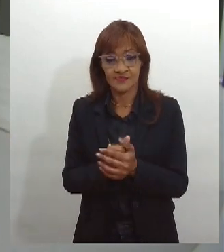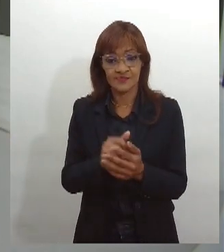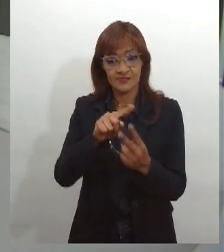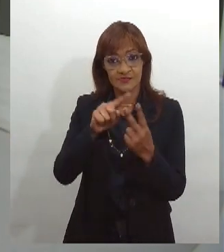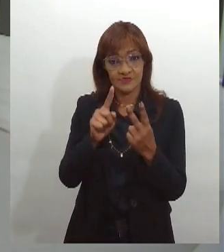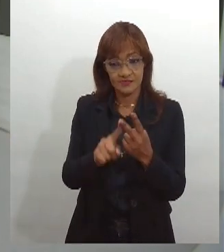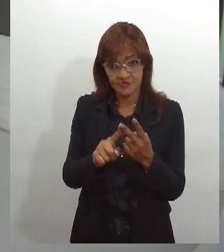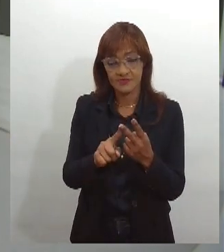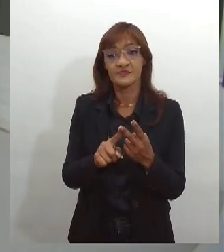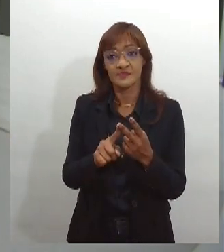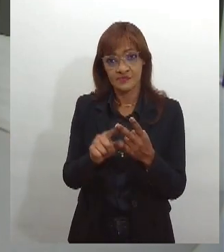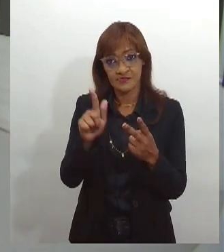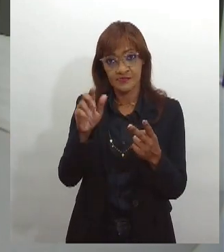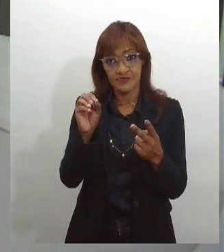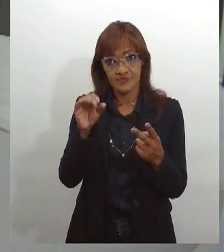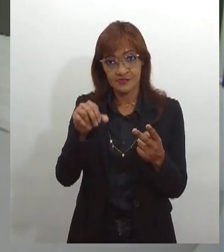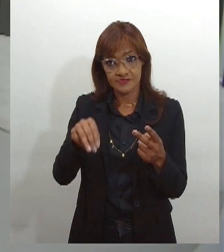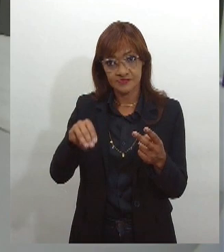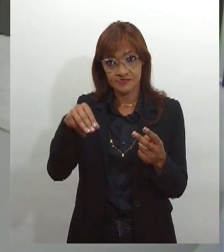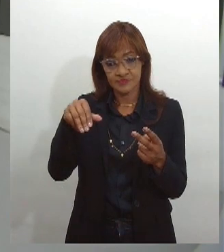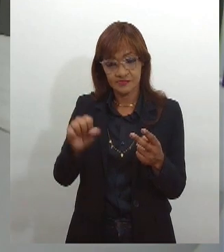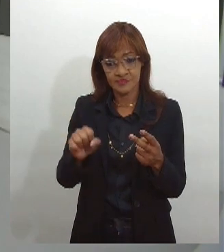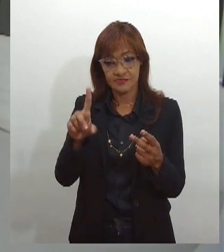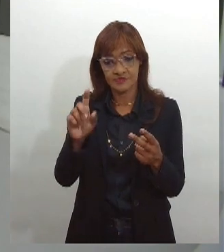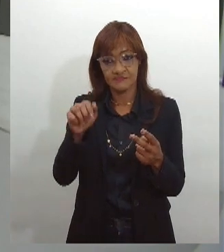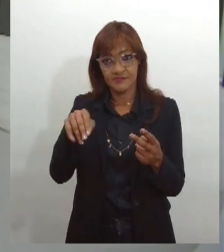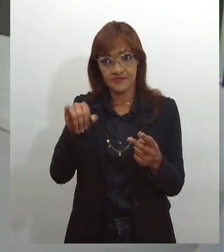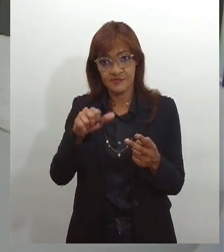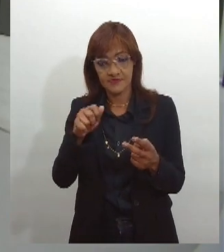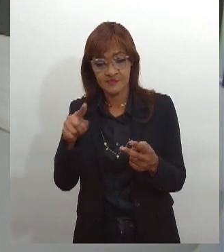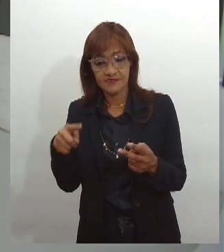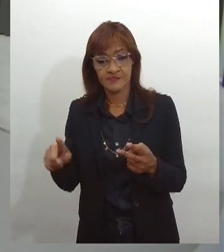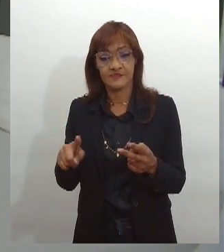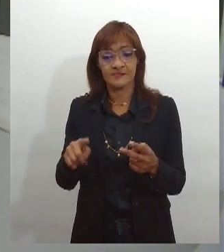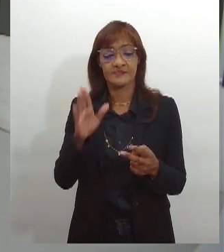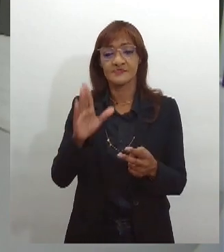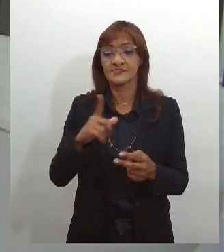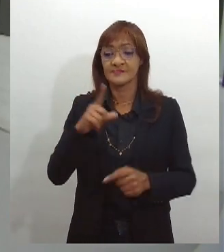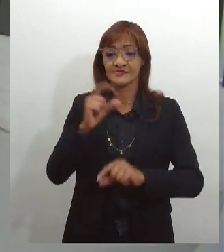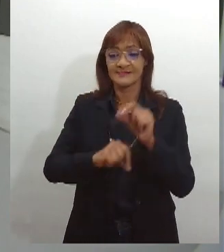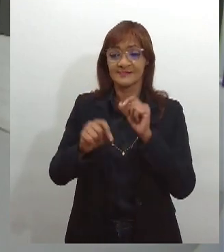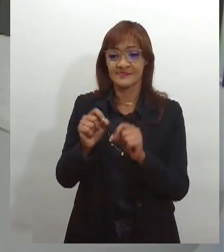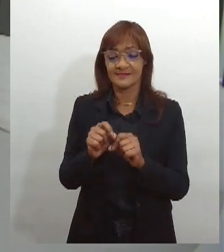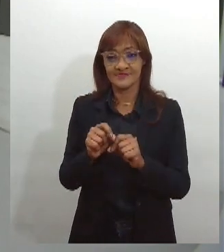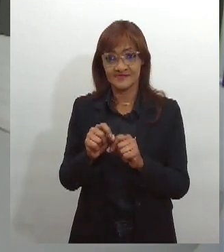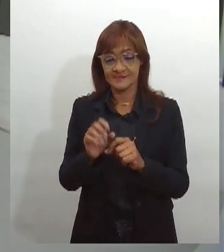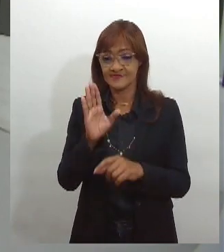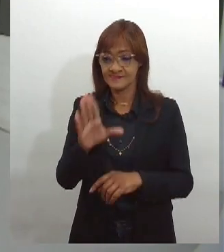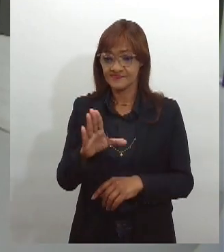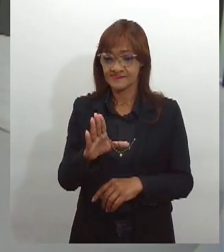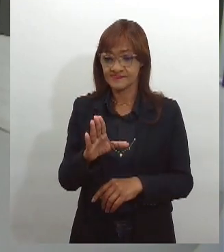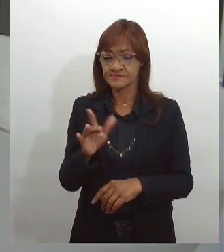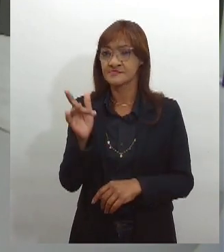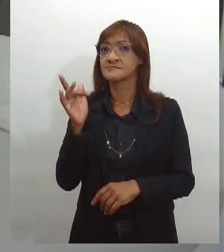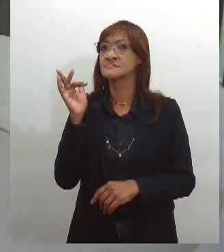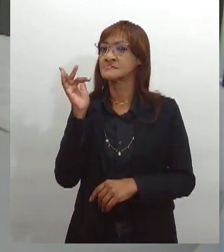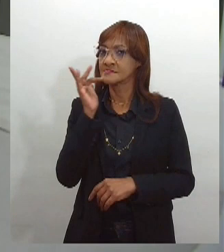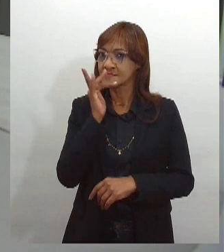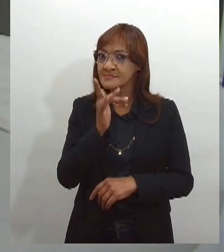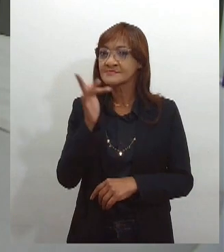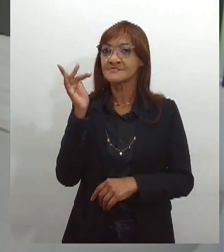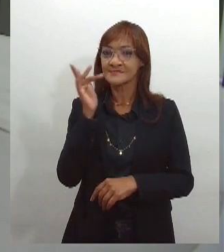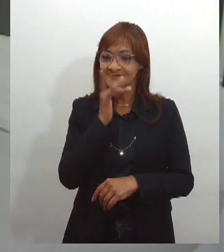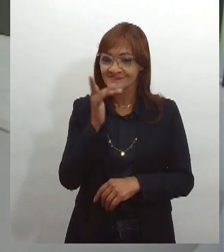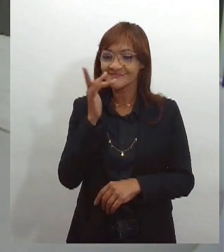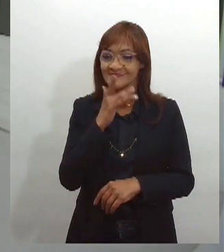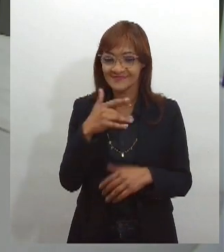vamos ter xixi de galinha. Eu acho que essa comida vai arrebentar esse a boca do Quintas Negras vai ser saboroso, vamos dizer assim. A gente vai aprender